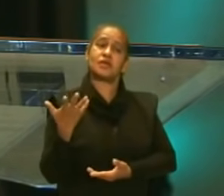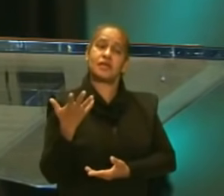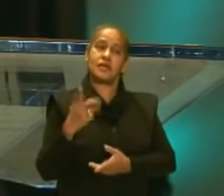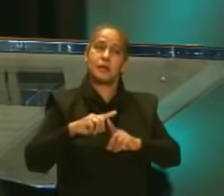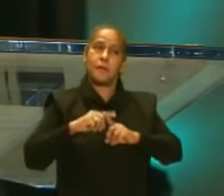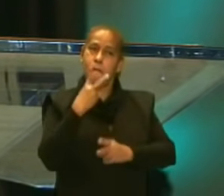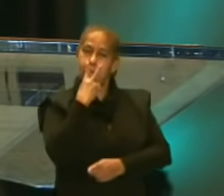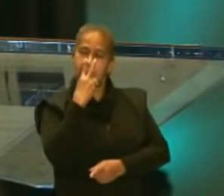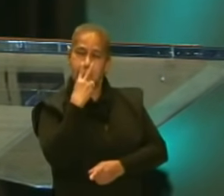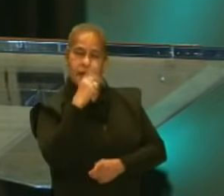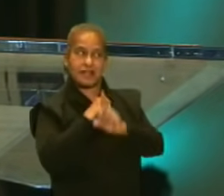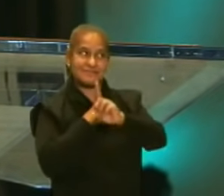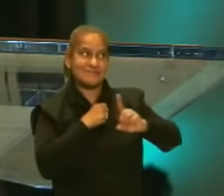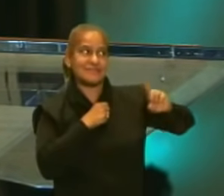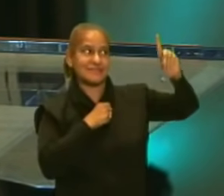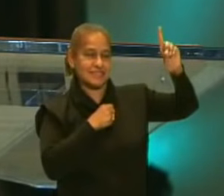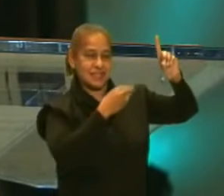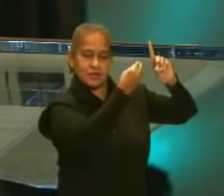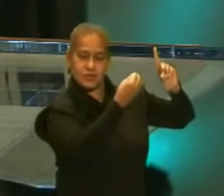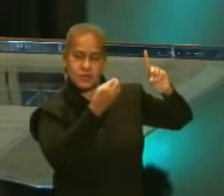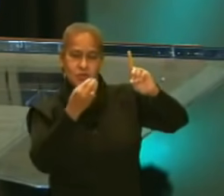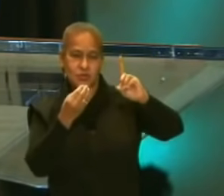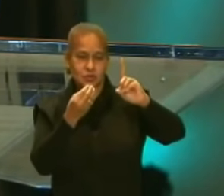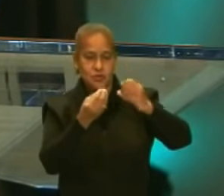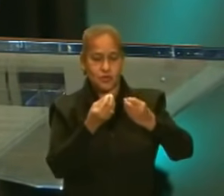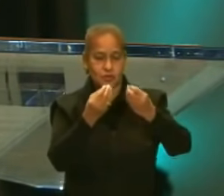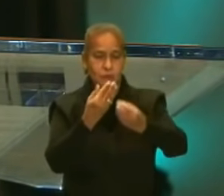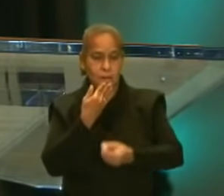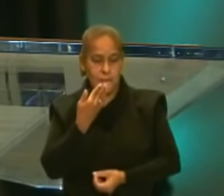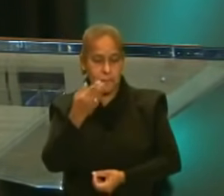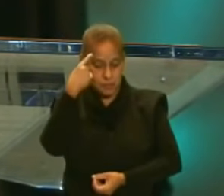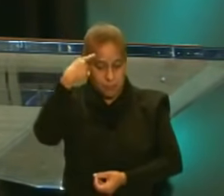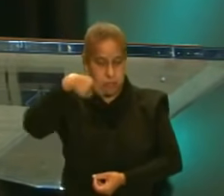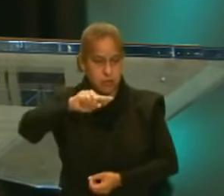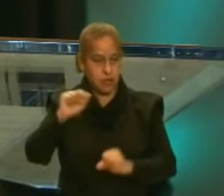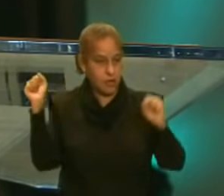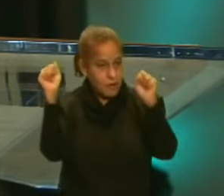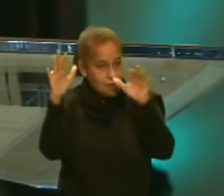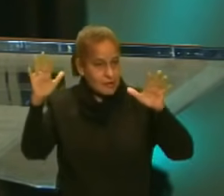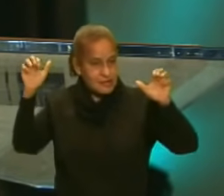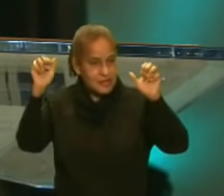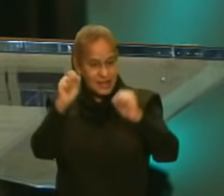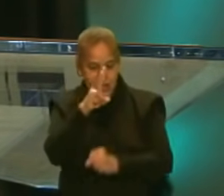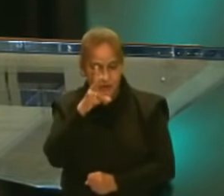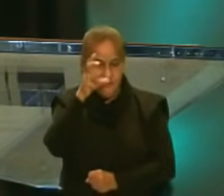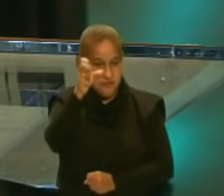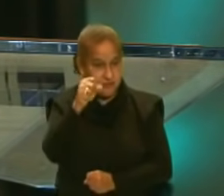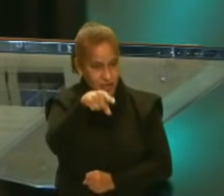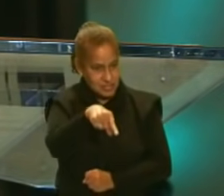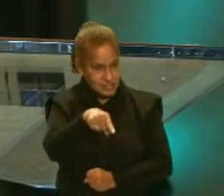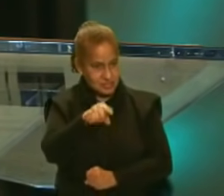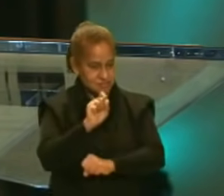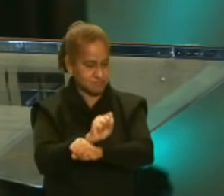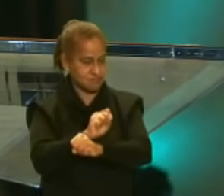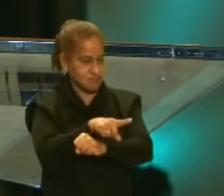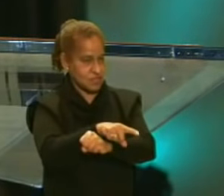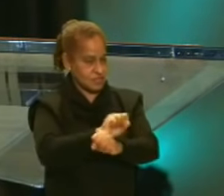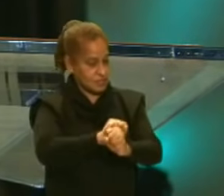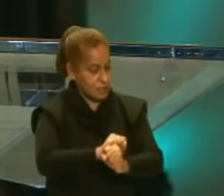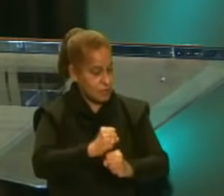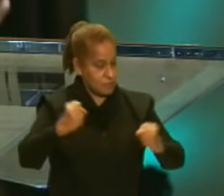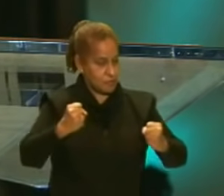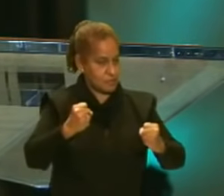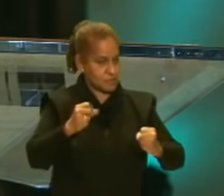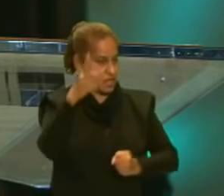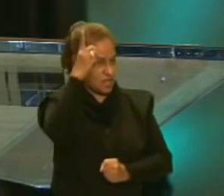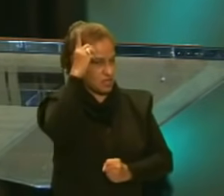Deus colocou anjos fortes detendo isso, para que quando abrisse ali agora, então eles pudessem ter